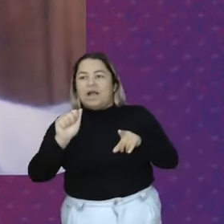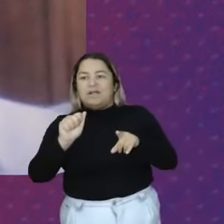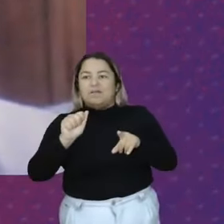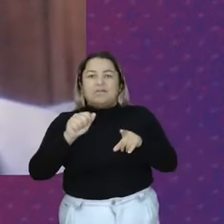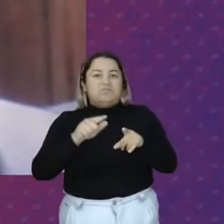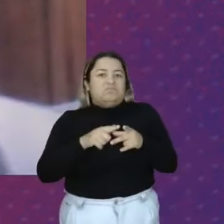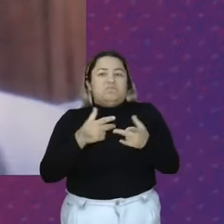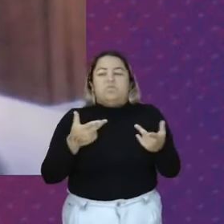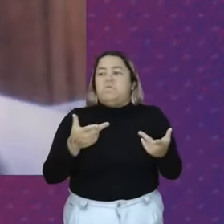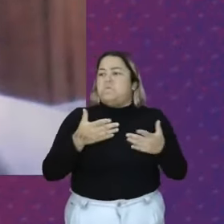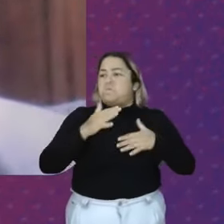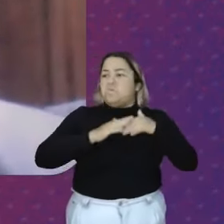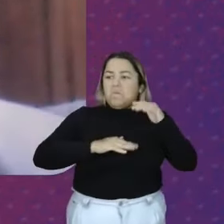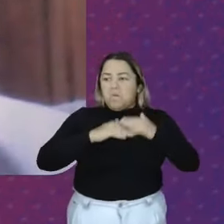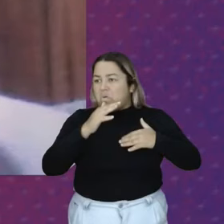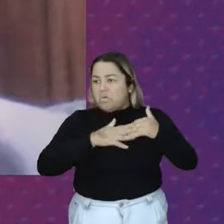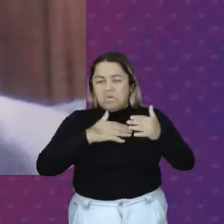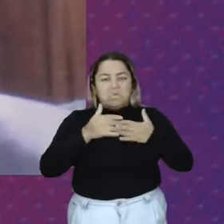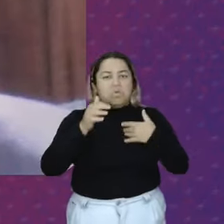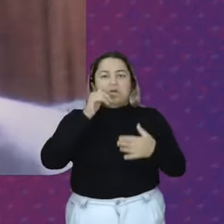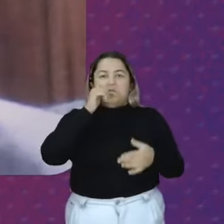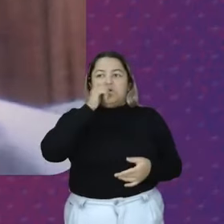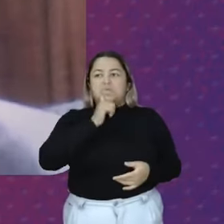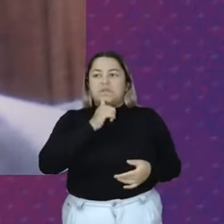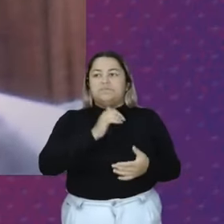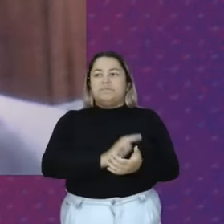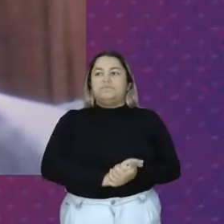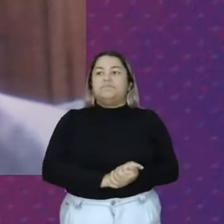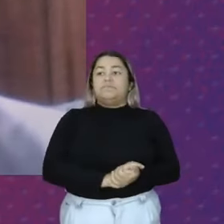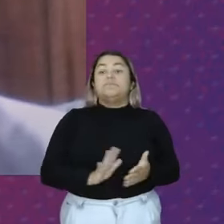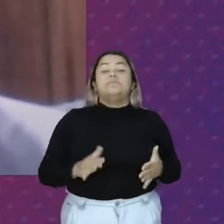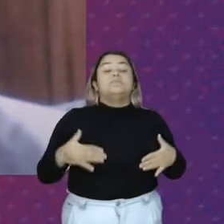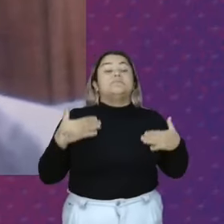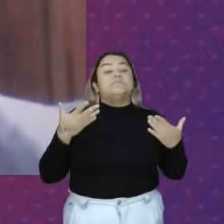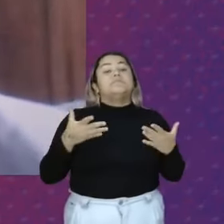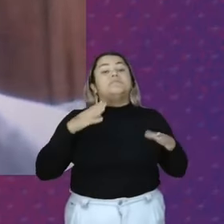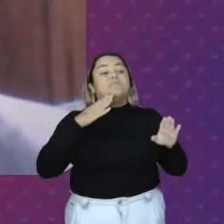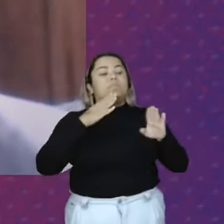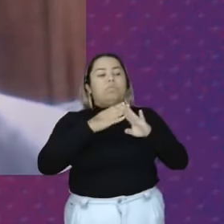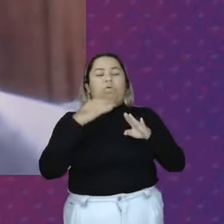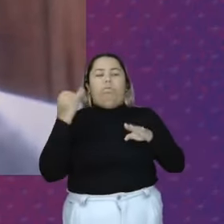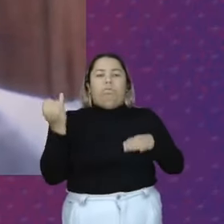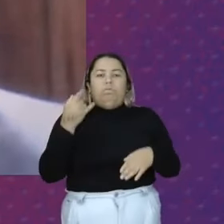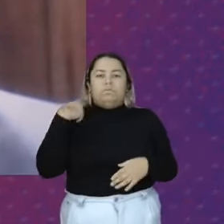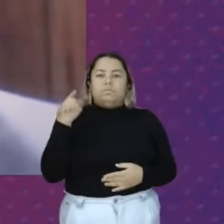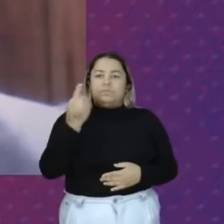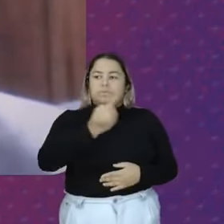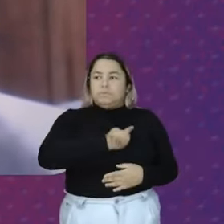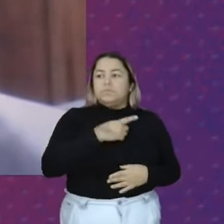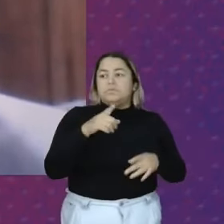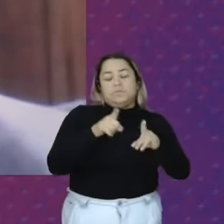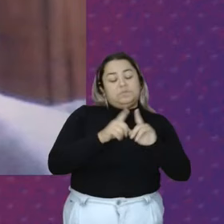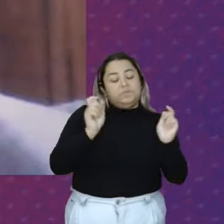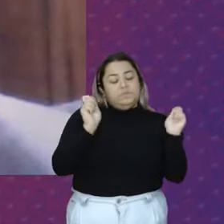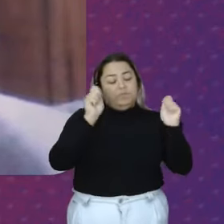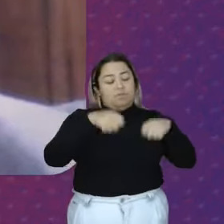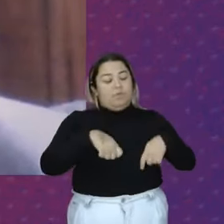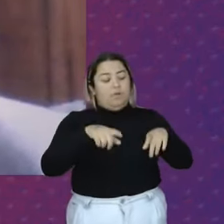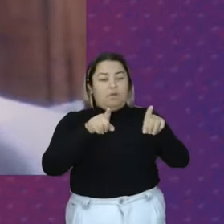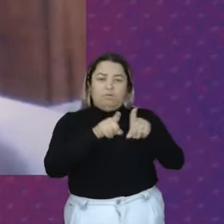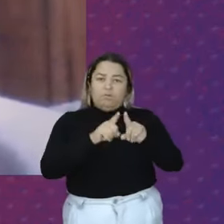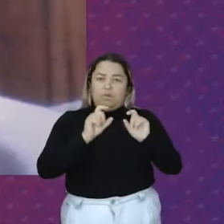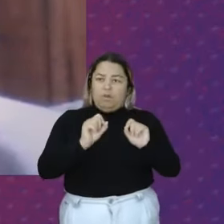Genérico e não como uma mulher então dos principais objetivos dos nossos é introduzir as necessidades e perspectivas